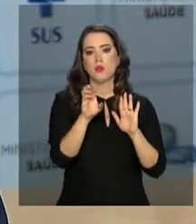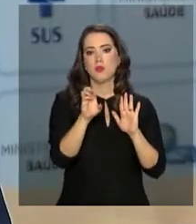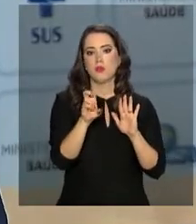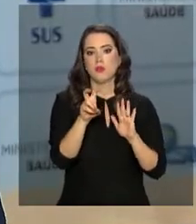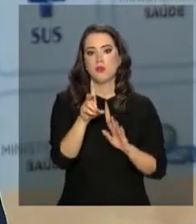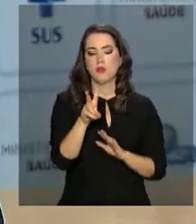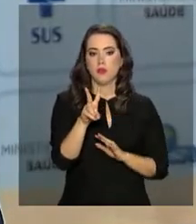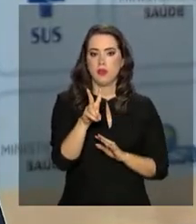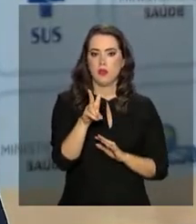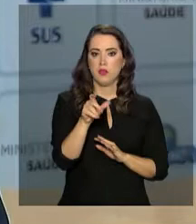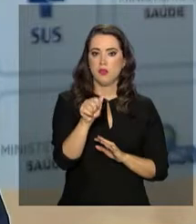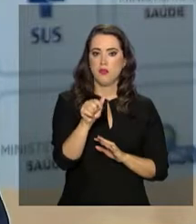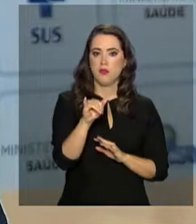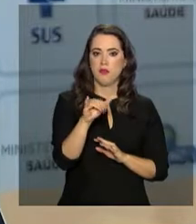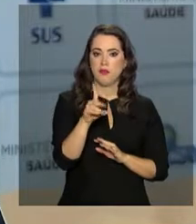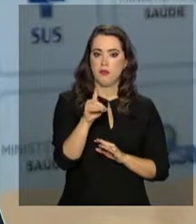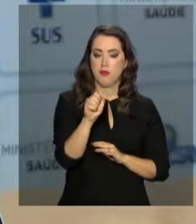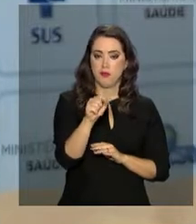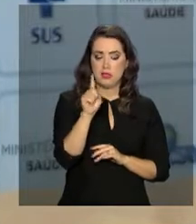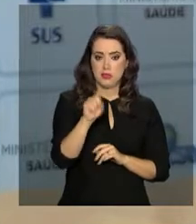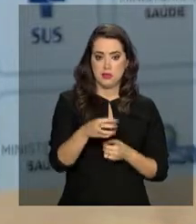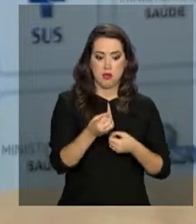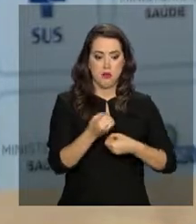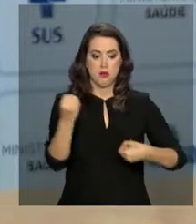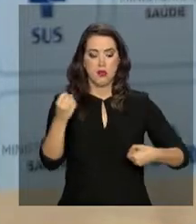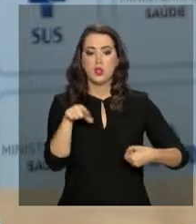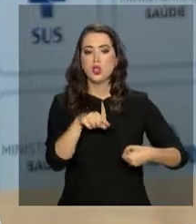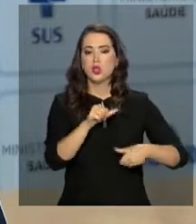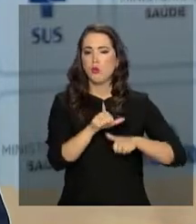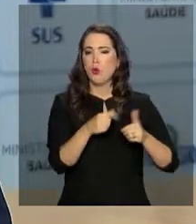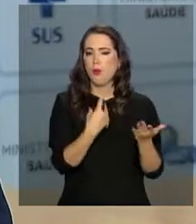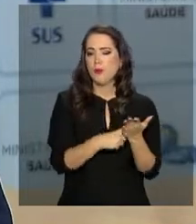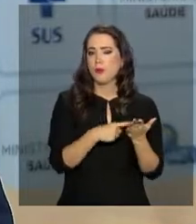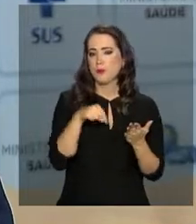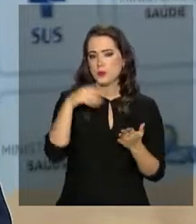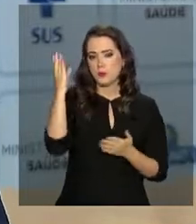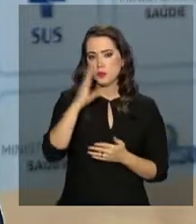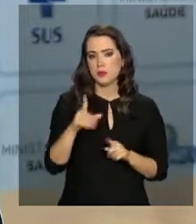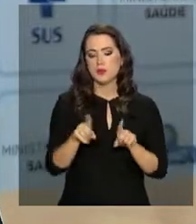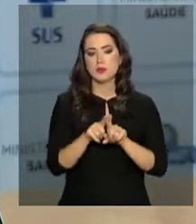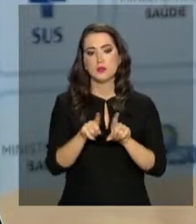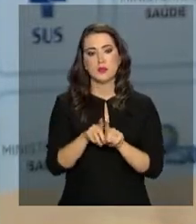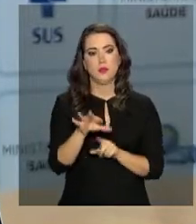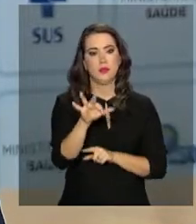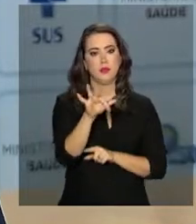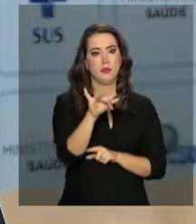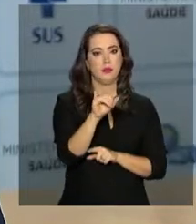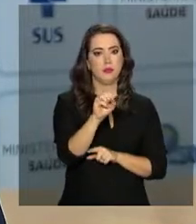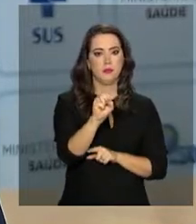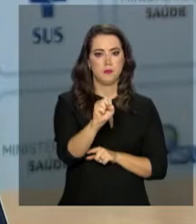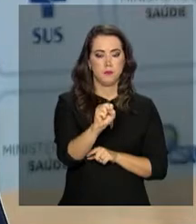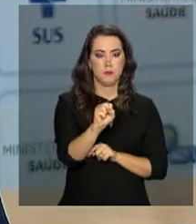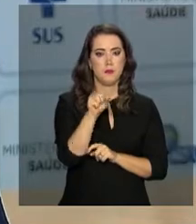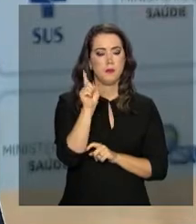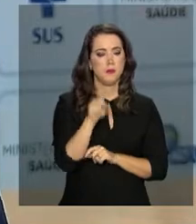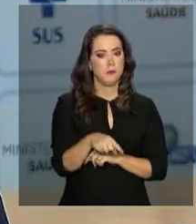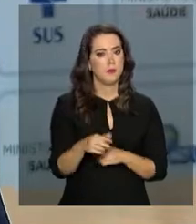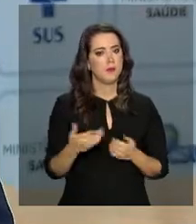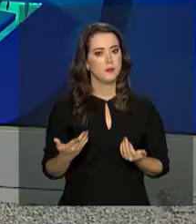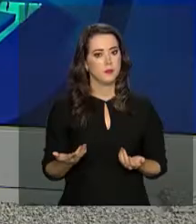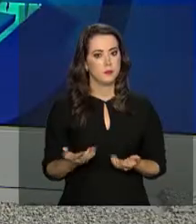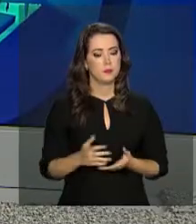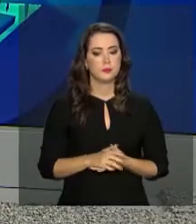nacional de revalidação de diplomas médicos no exterior e no programa federal do fundo de financiamento estudantil o